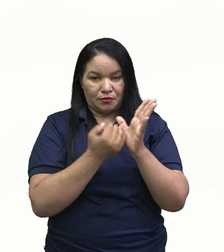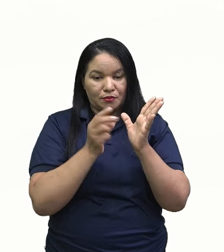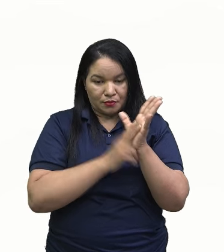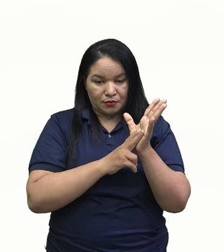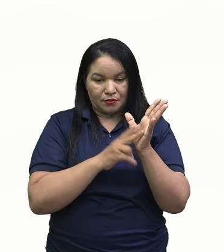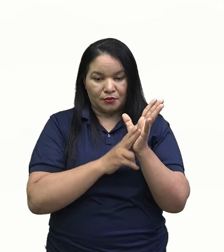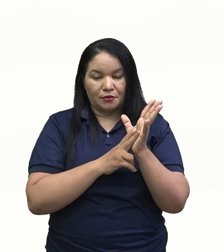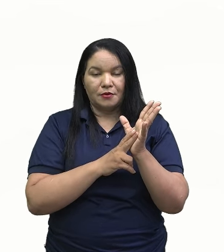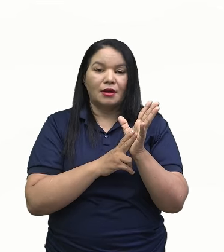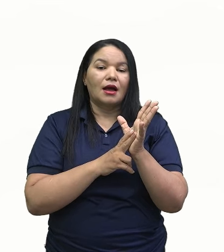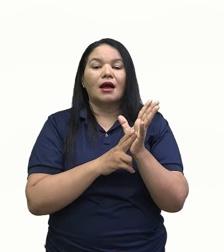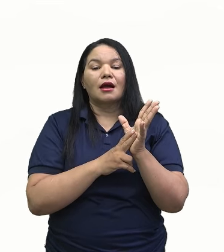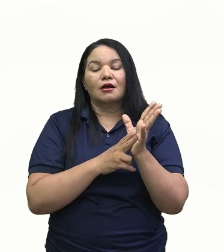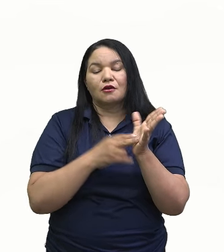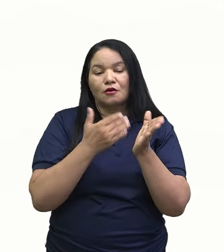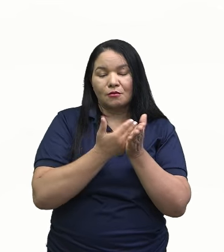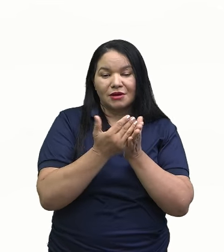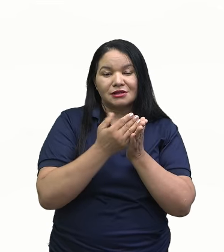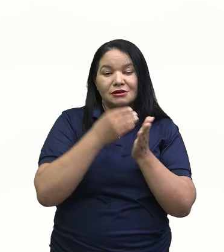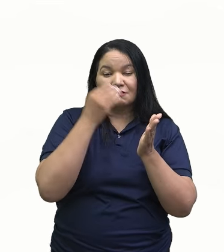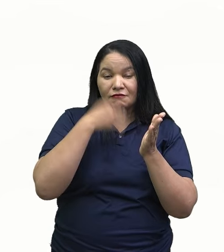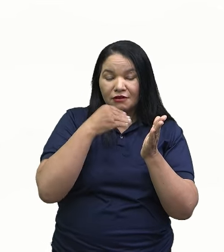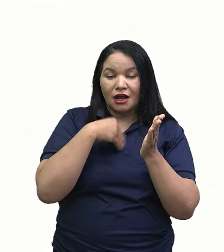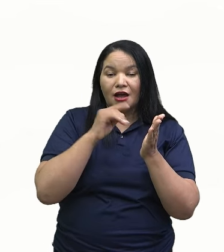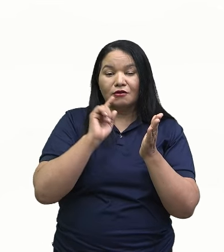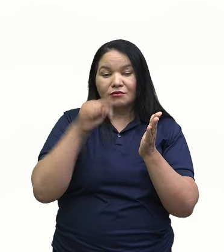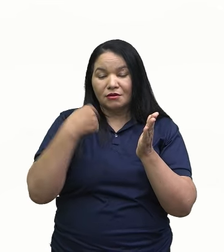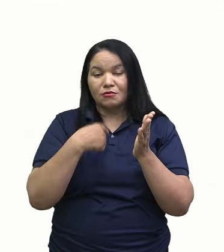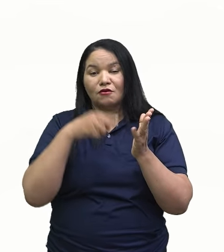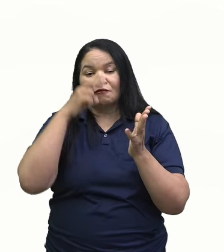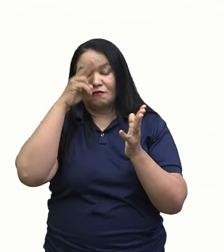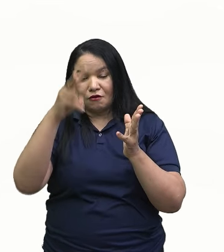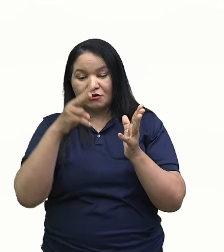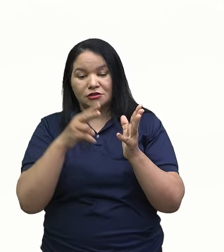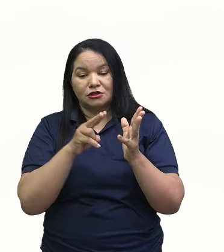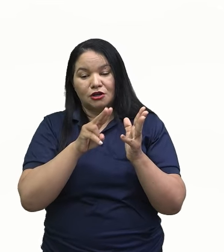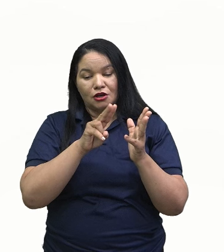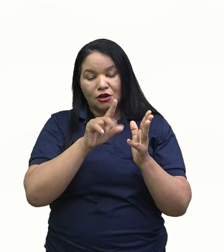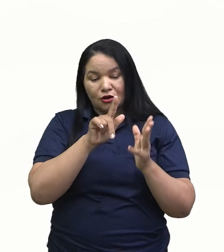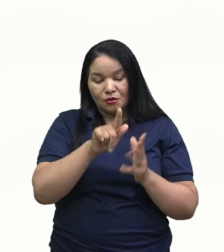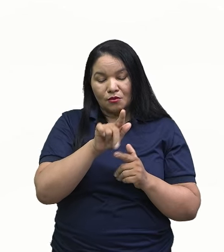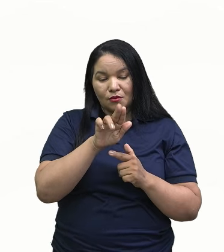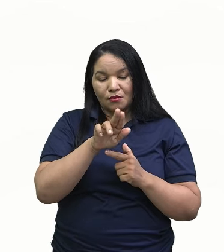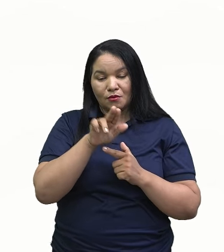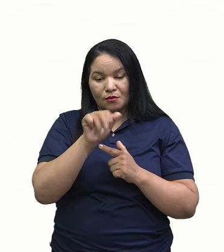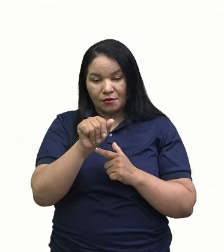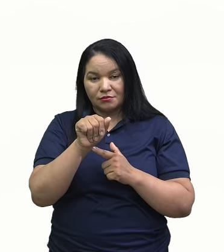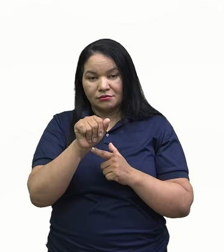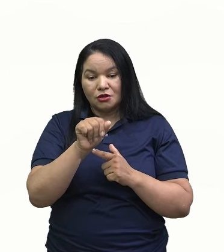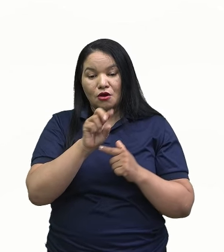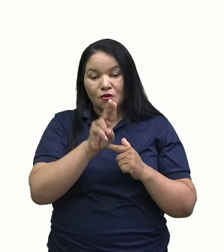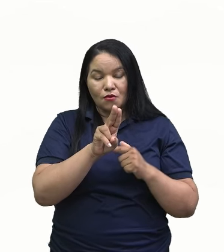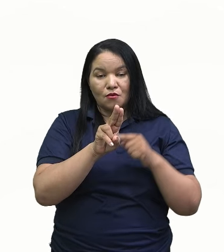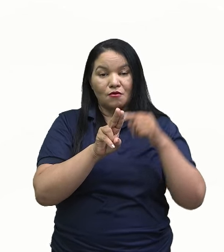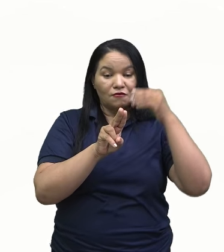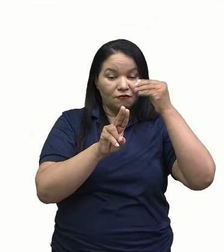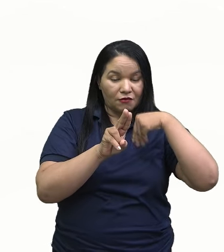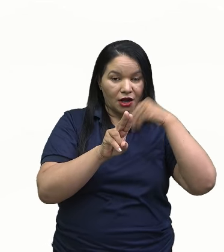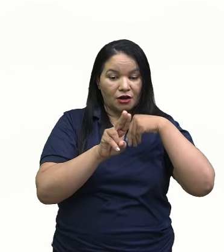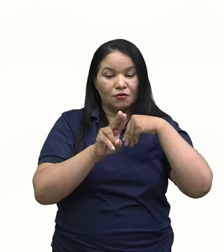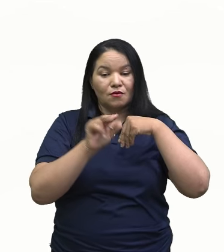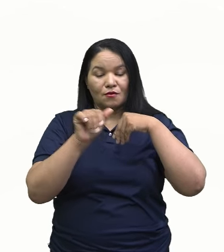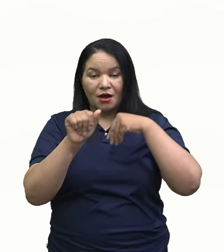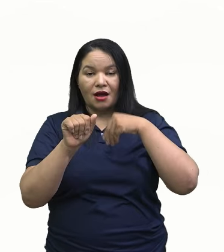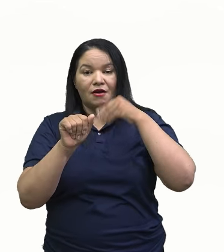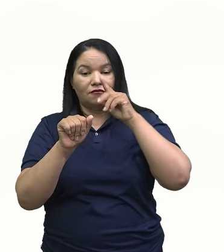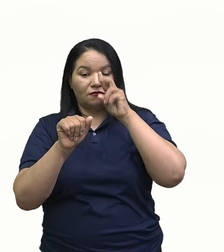e depois eu vou para um som forte. Guá. Então, esse U é mais fraco e o A é mais forte. Então, de fato, eu